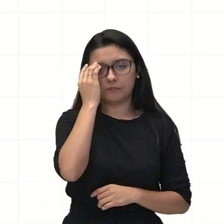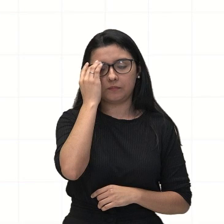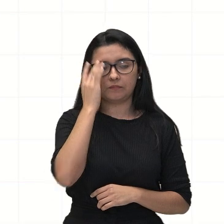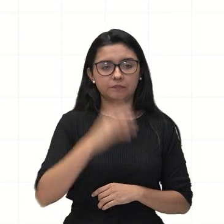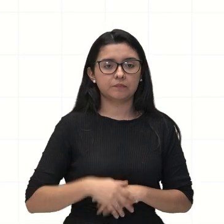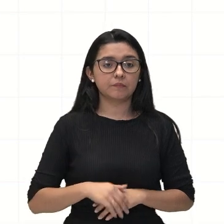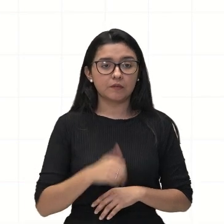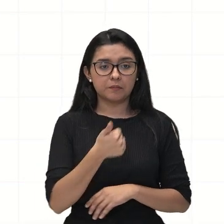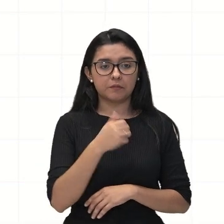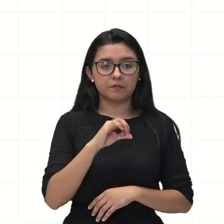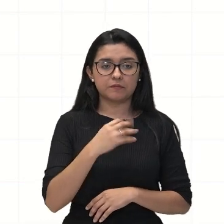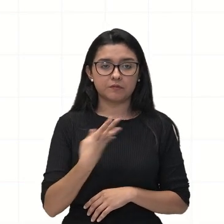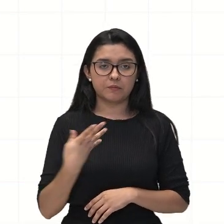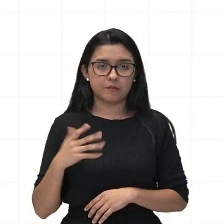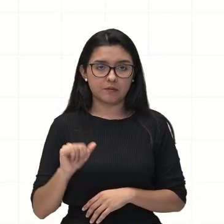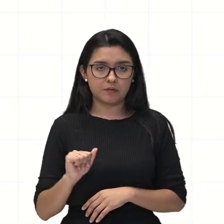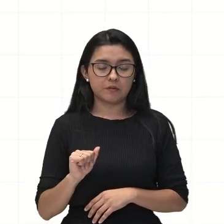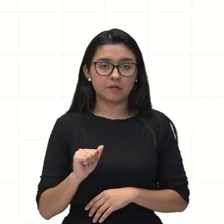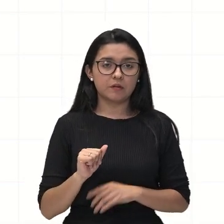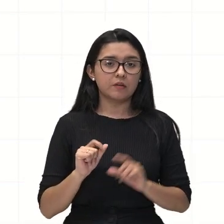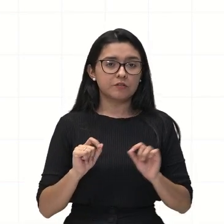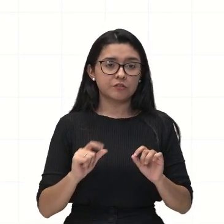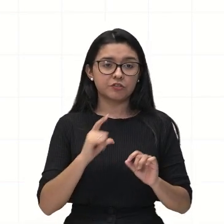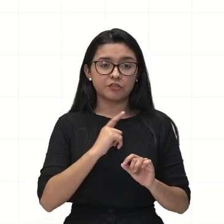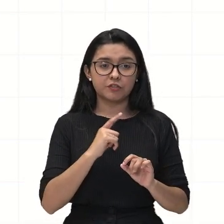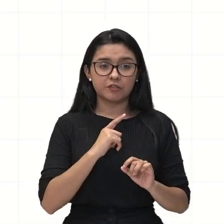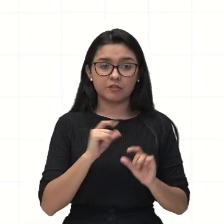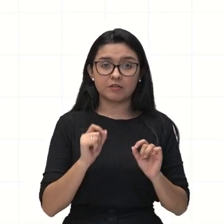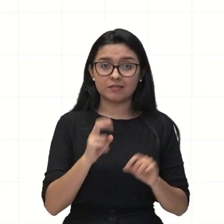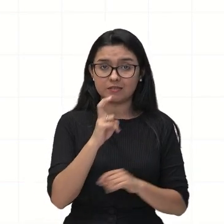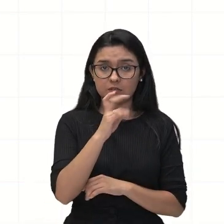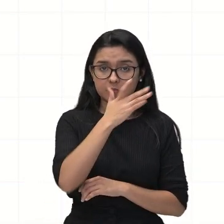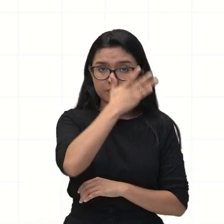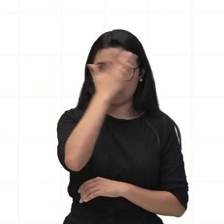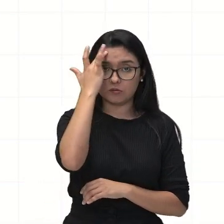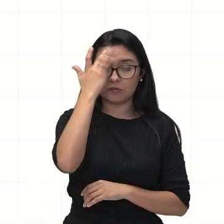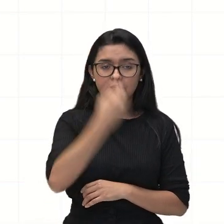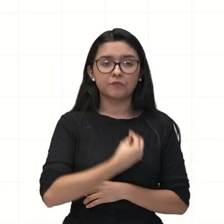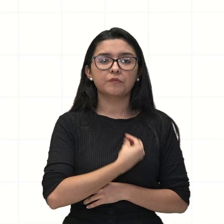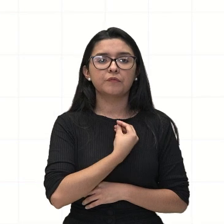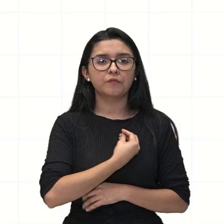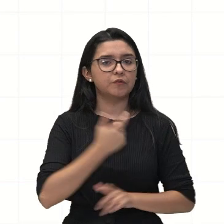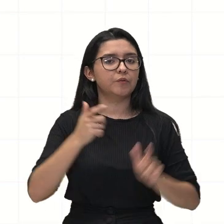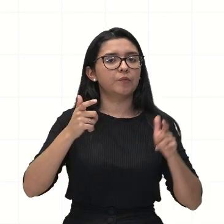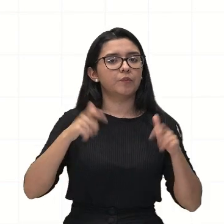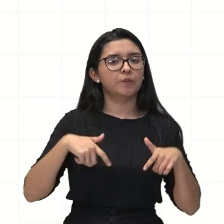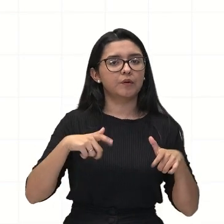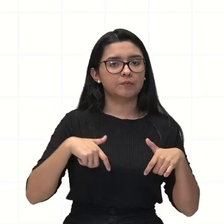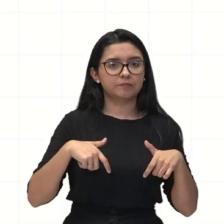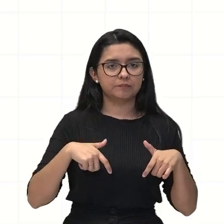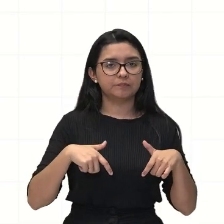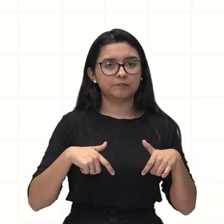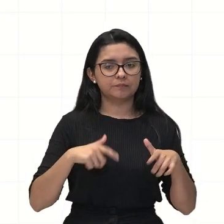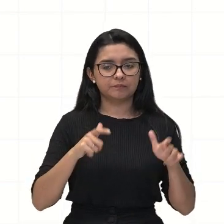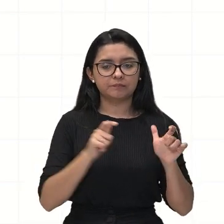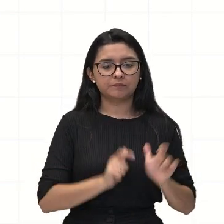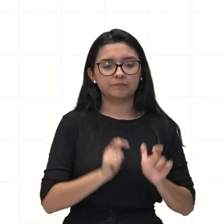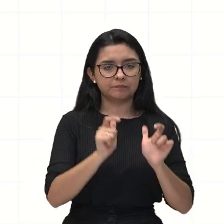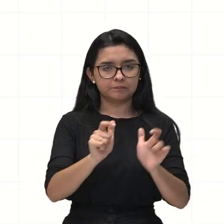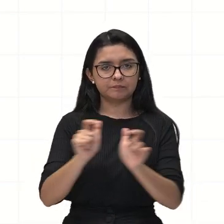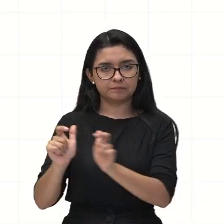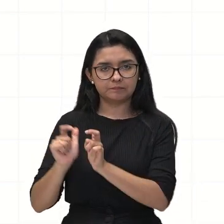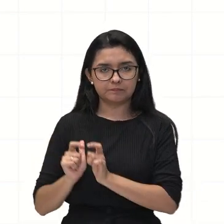em 1940 haviam 5 pessoas morando por quilômetro quadrado. O que é